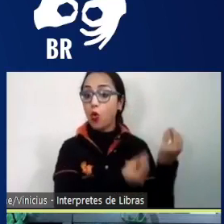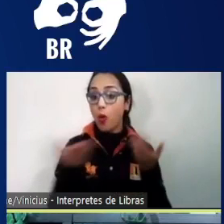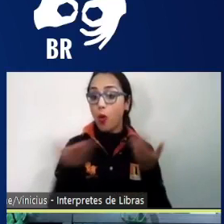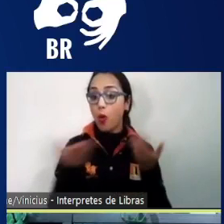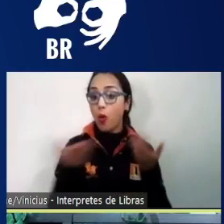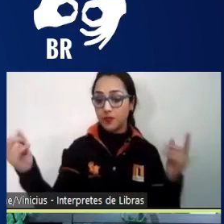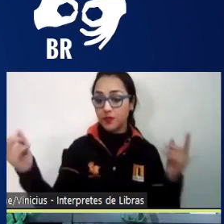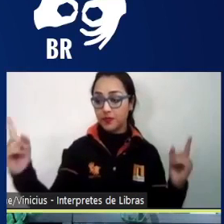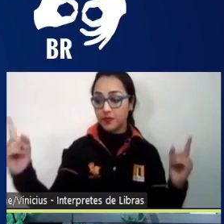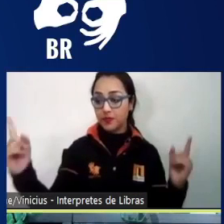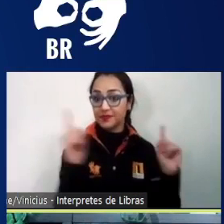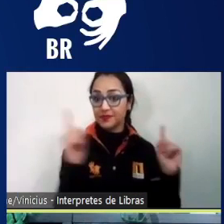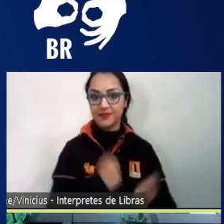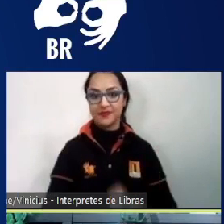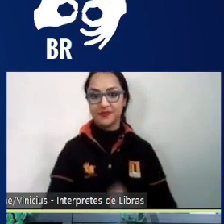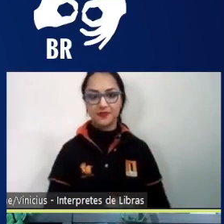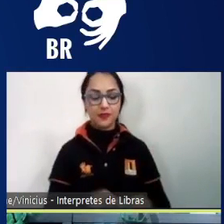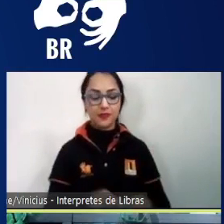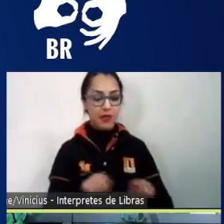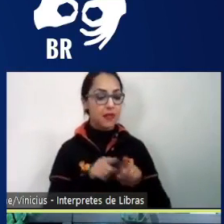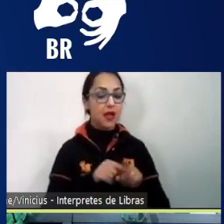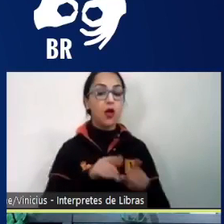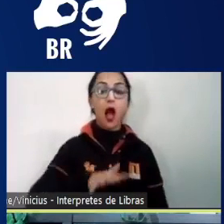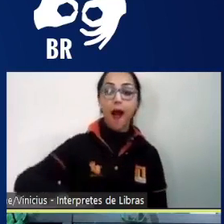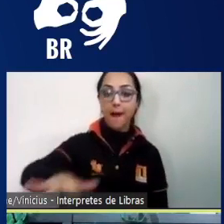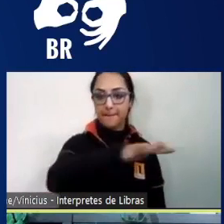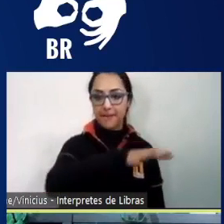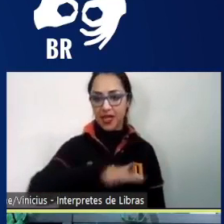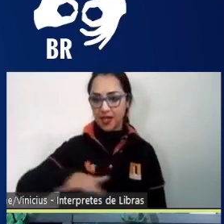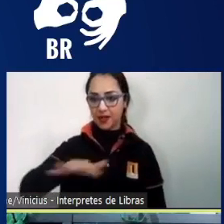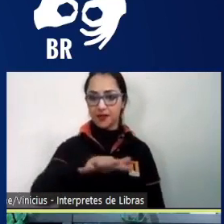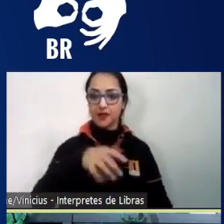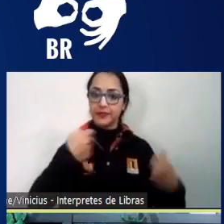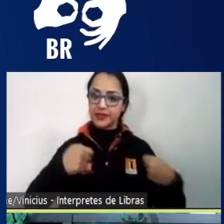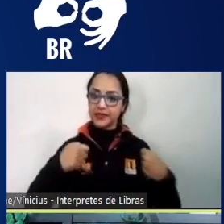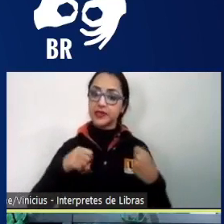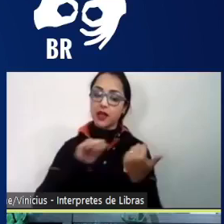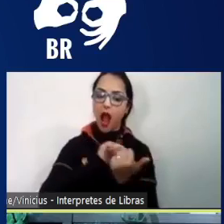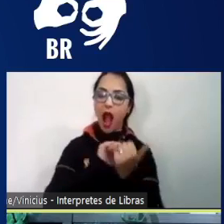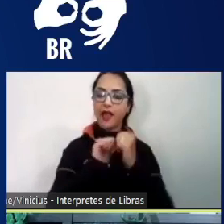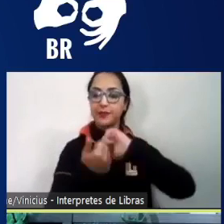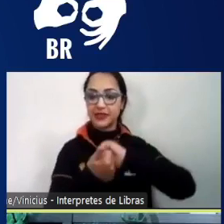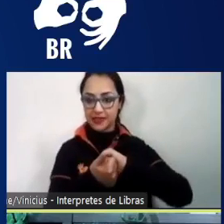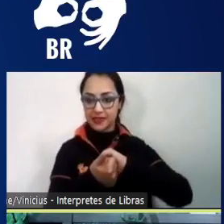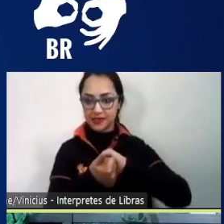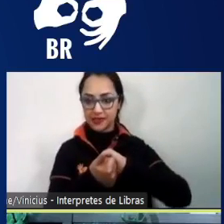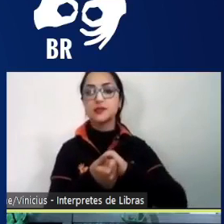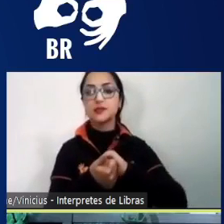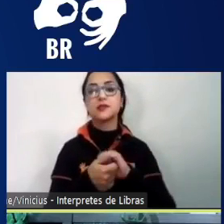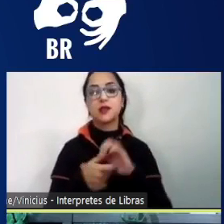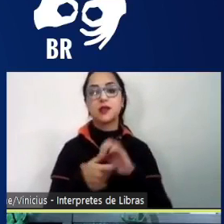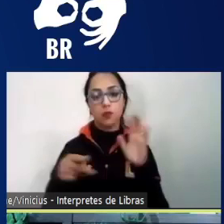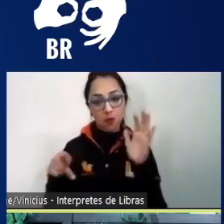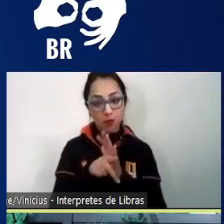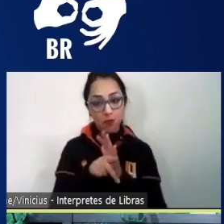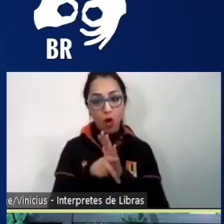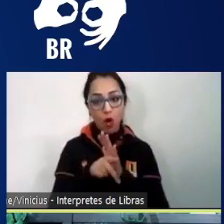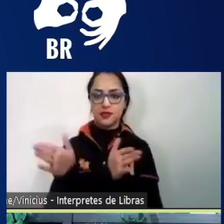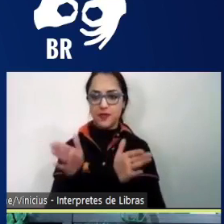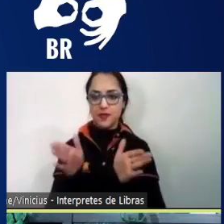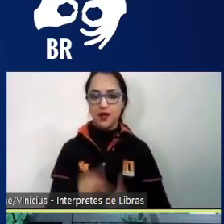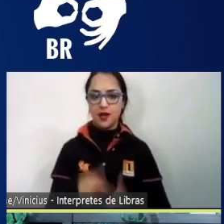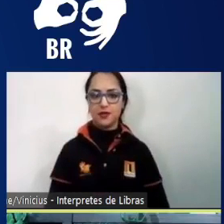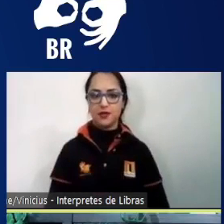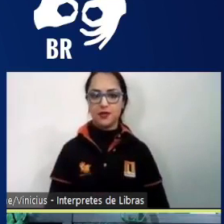do ambiente no que diz respeito à questão das sete dimensões da acessibilidade, né?